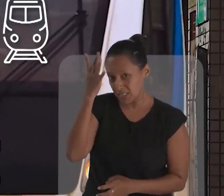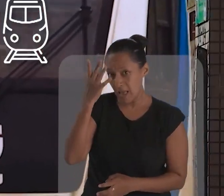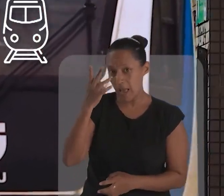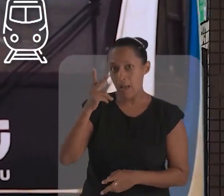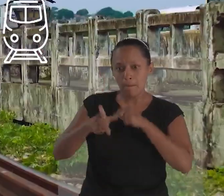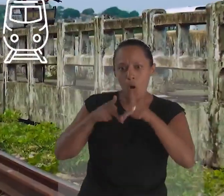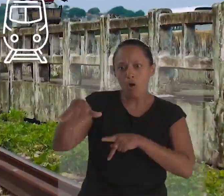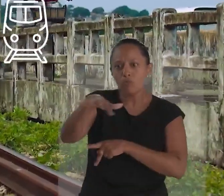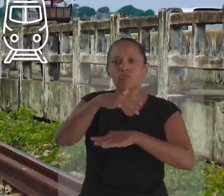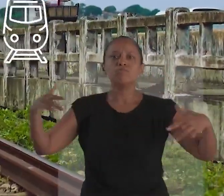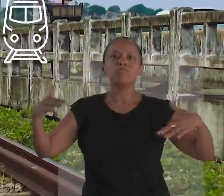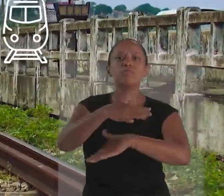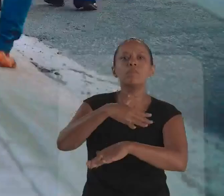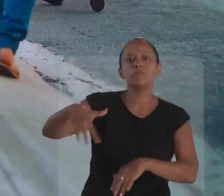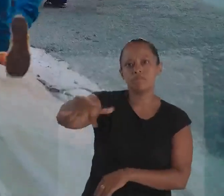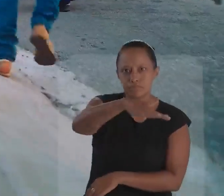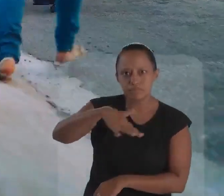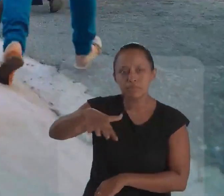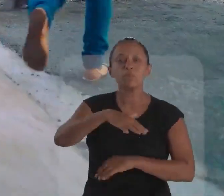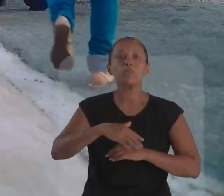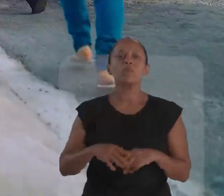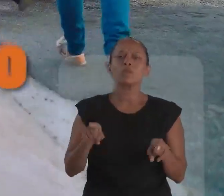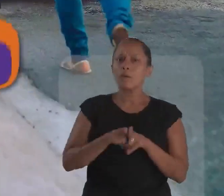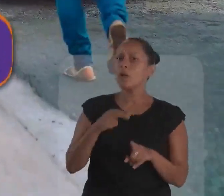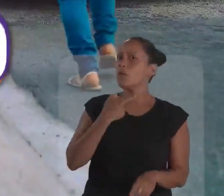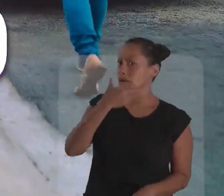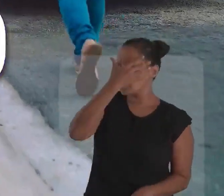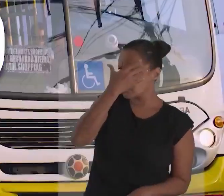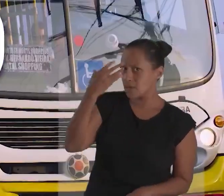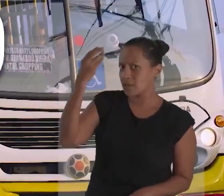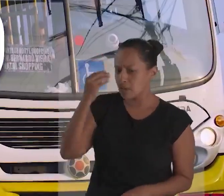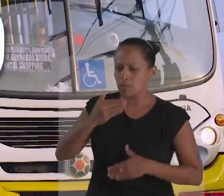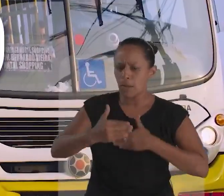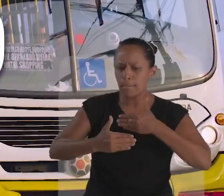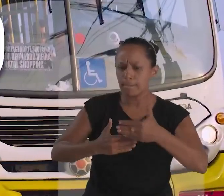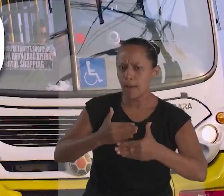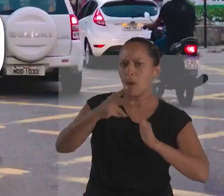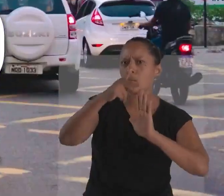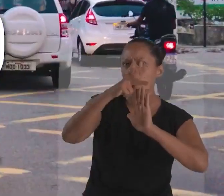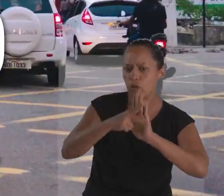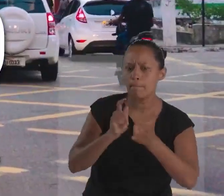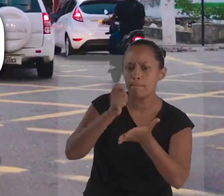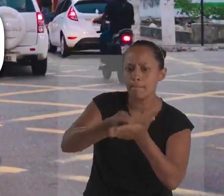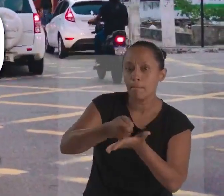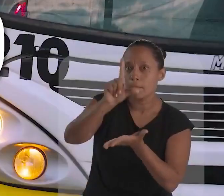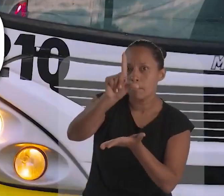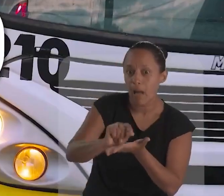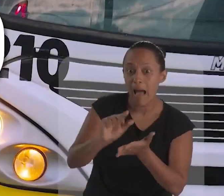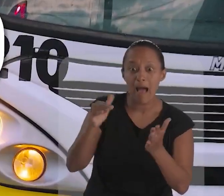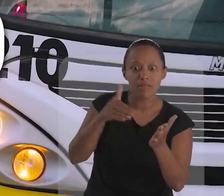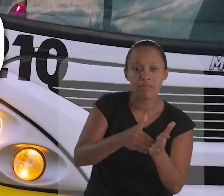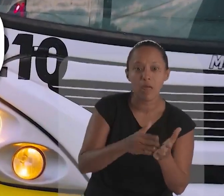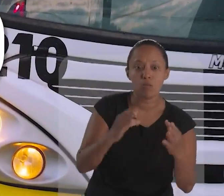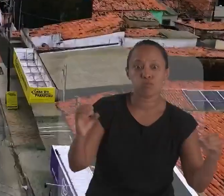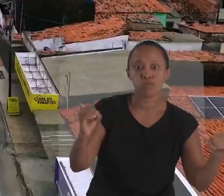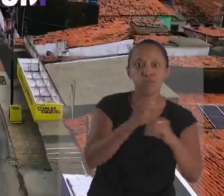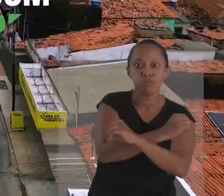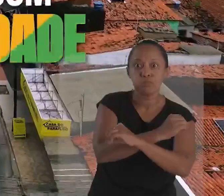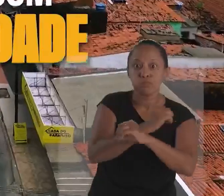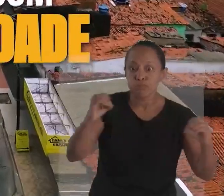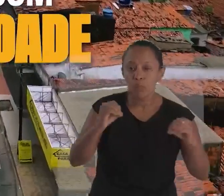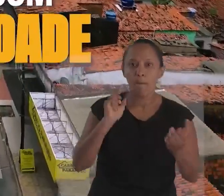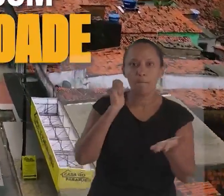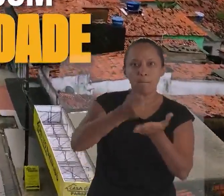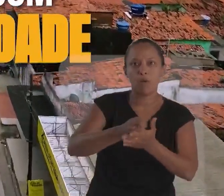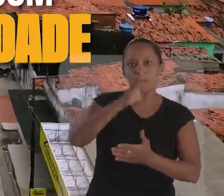facilitar a locomoção de todos pela cidade. Ah, e não podemos esquecer da Tarifa Zero, um projeto que vai ser colocado em prática de forma